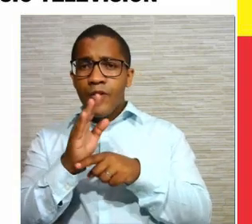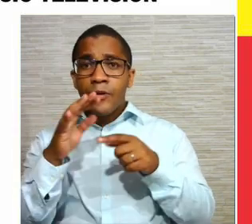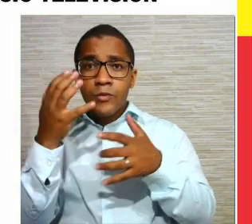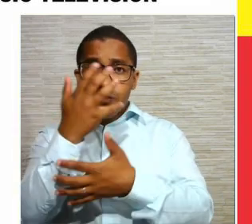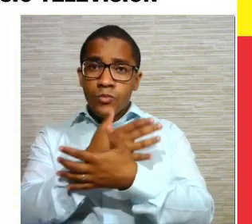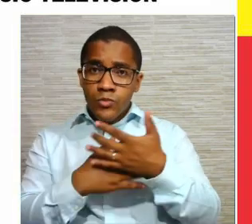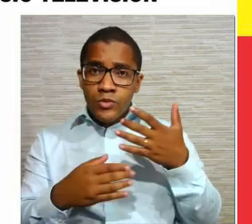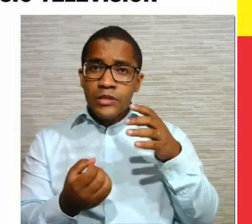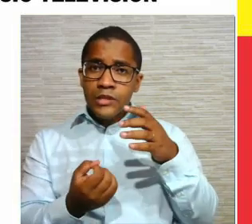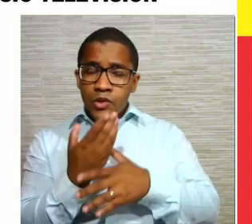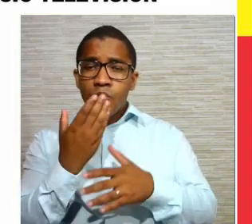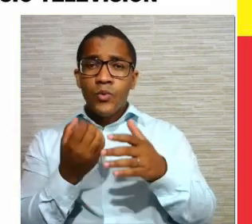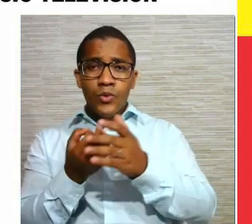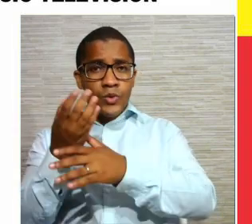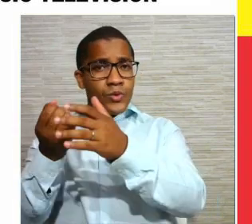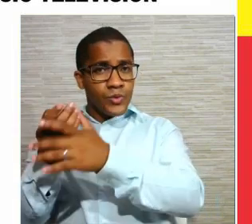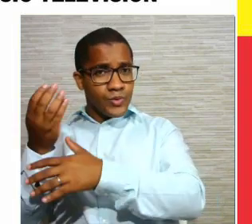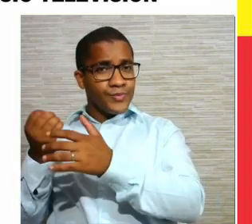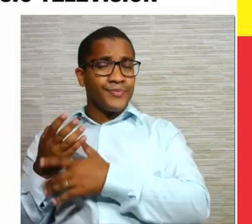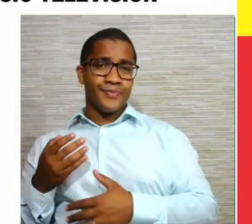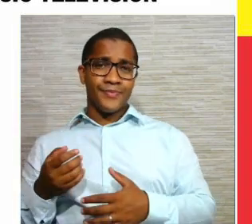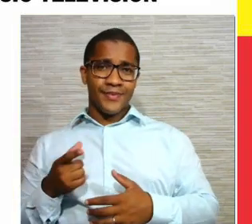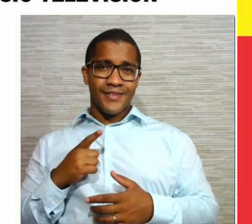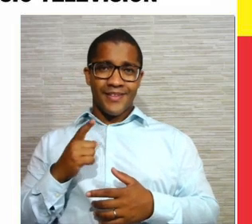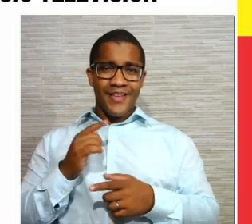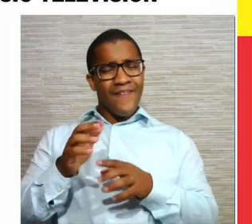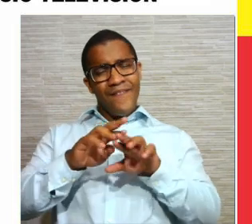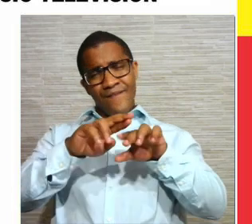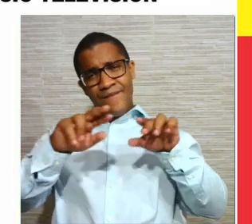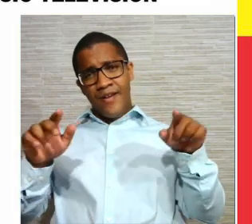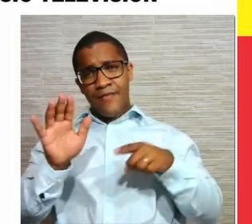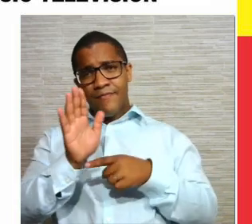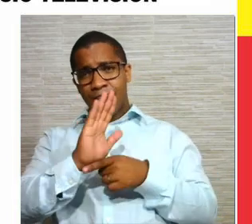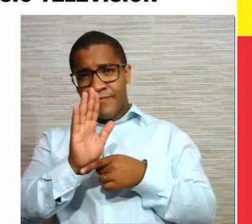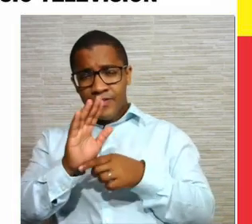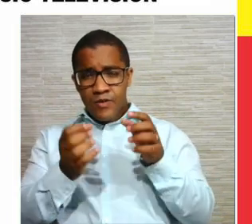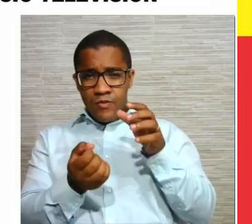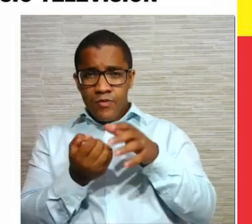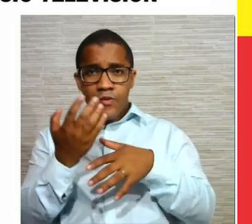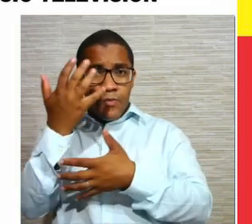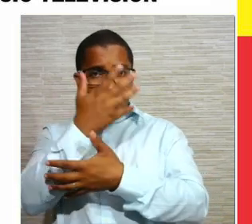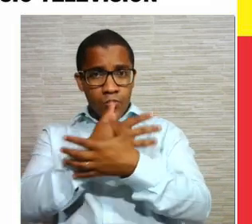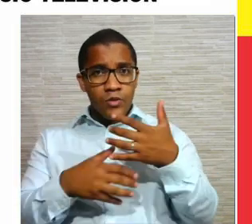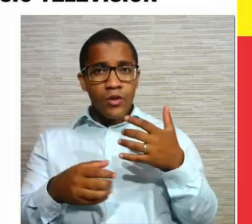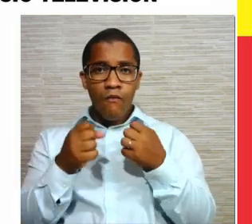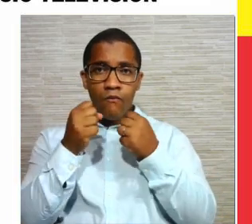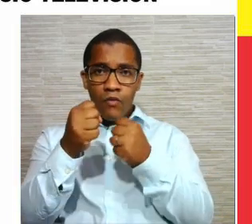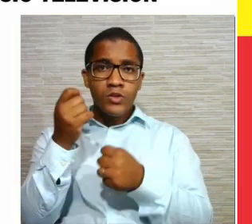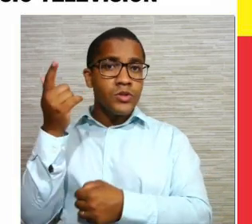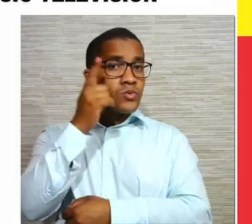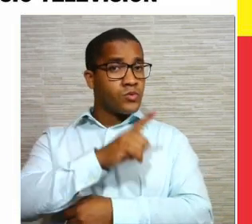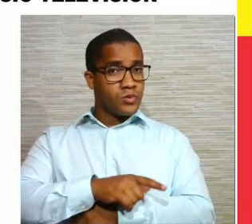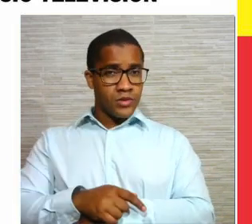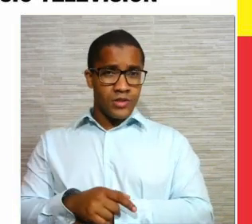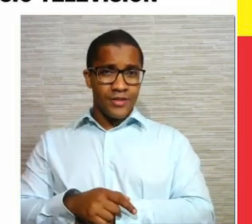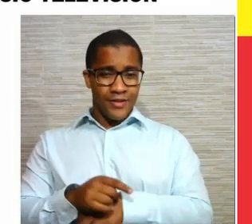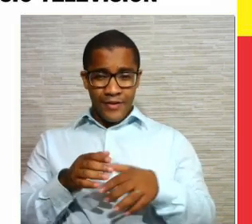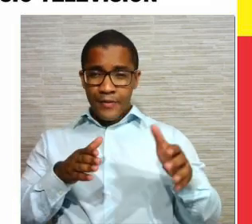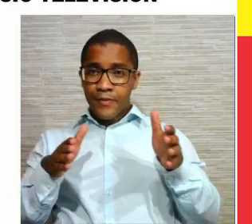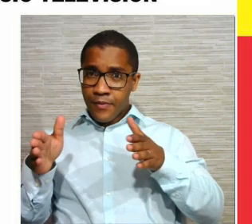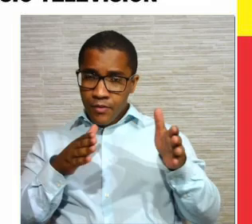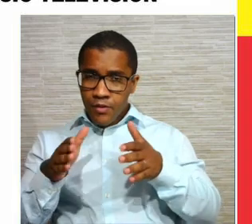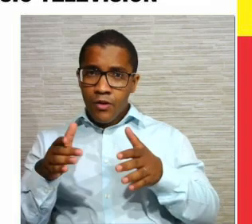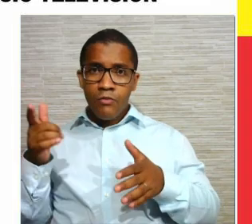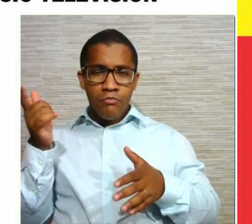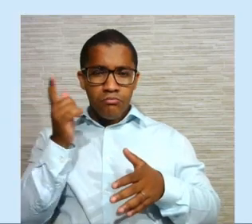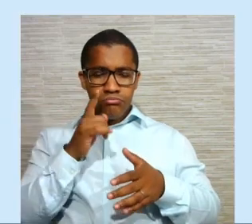então muitas produções musicais, né, de vídeo música, começou a ganhar bastante força nesse período. Então foi um momento